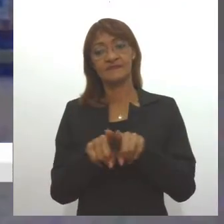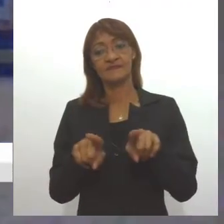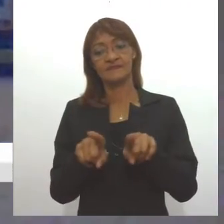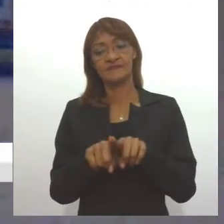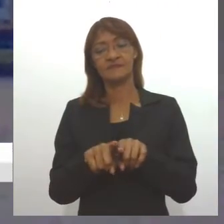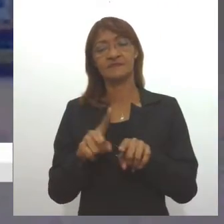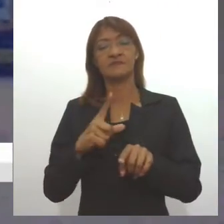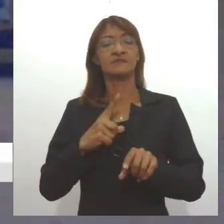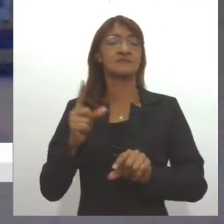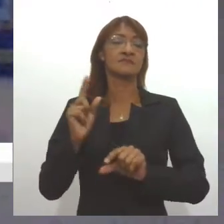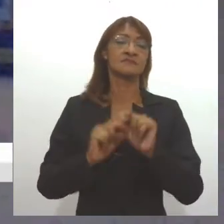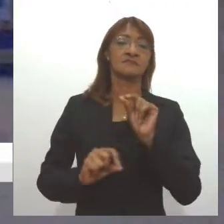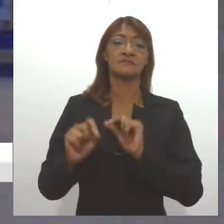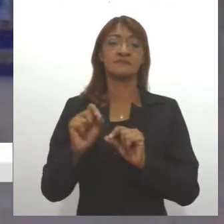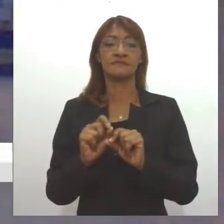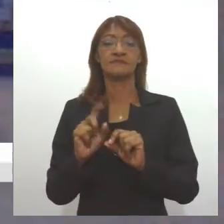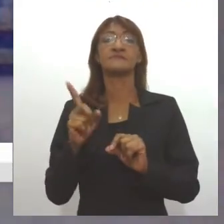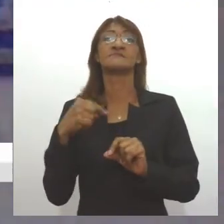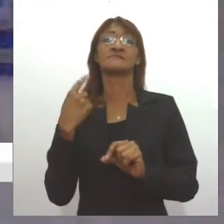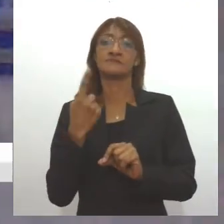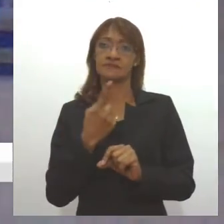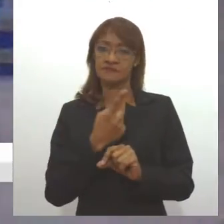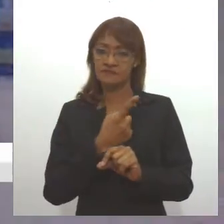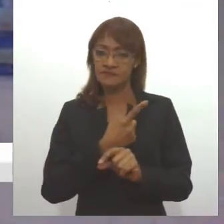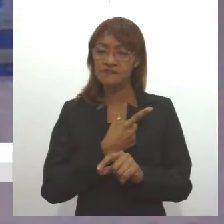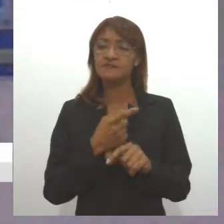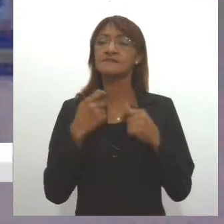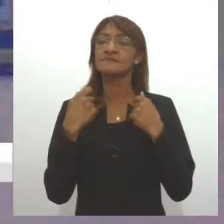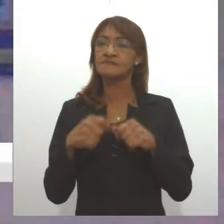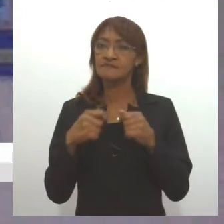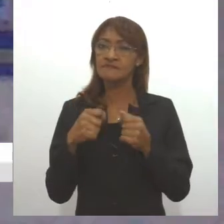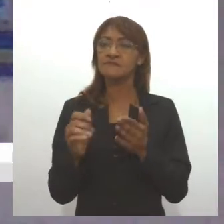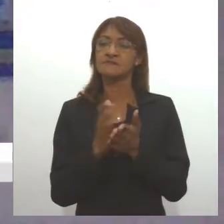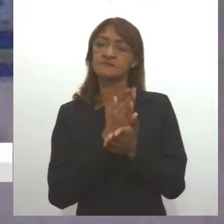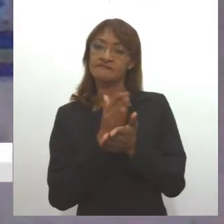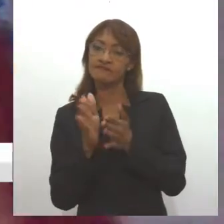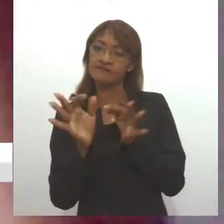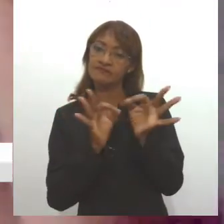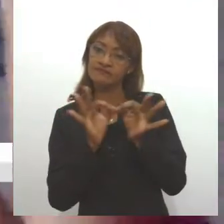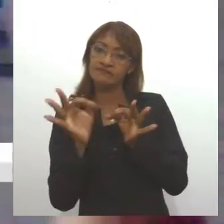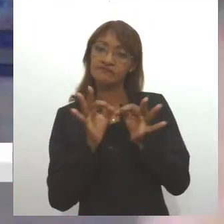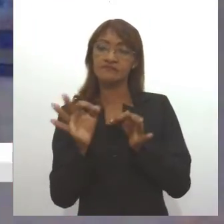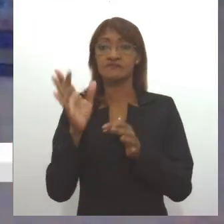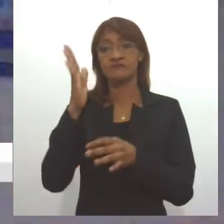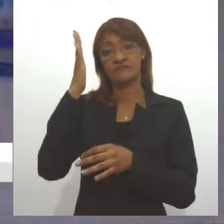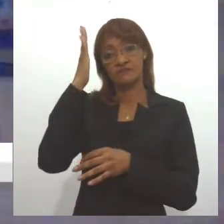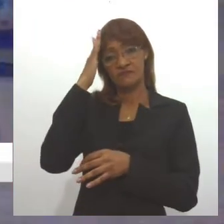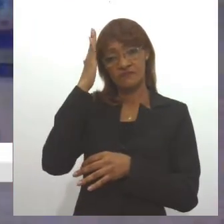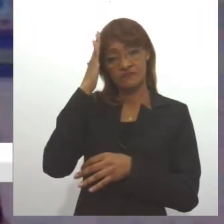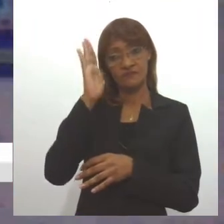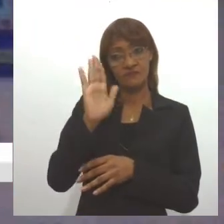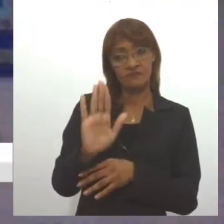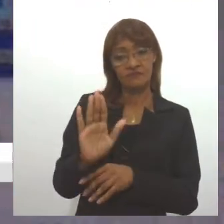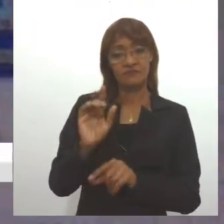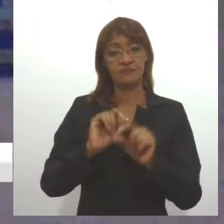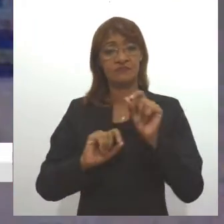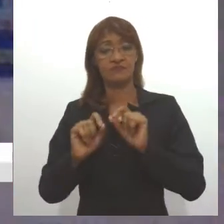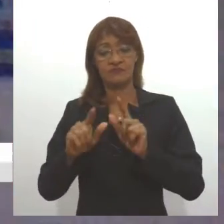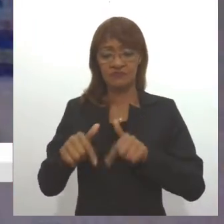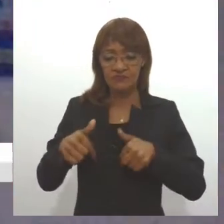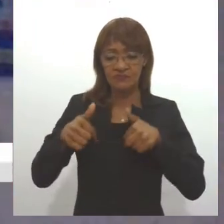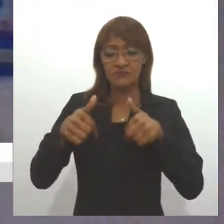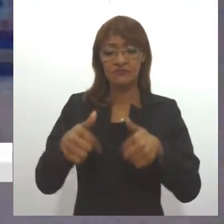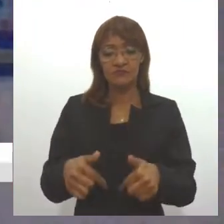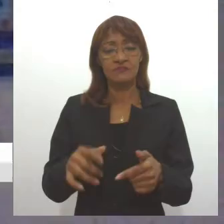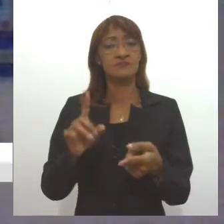uma questão de que a gente precisou ter alguns reajustes de entendimento com o que veio configurado. A gente lutou também, e